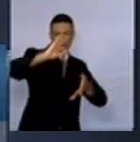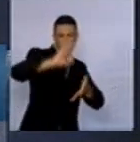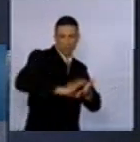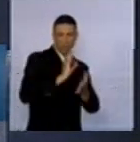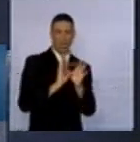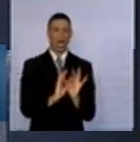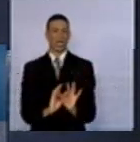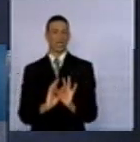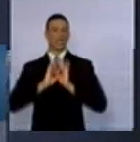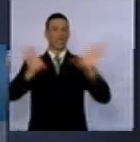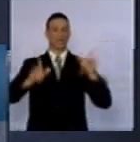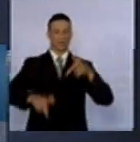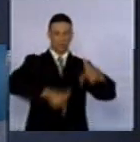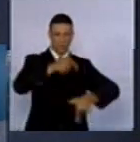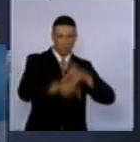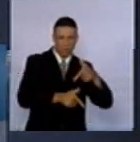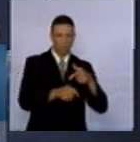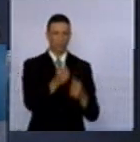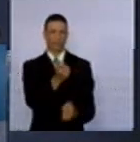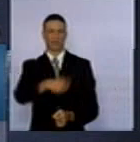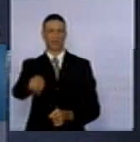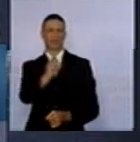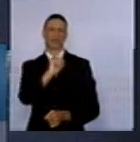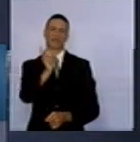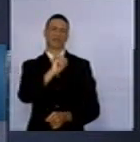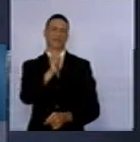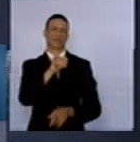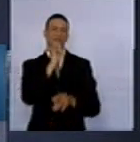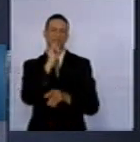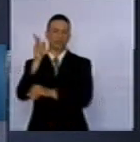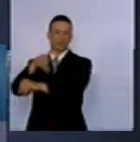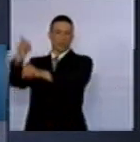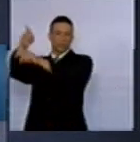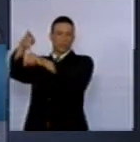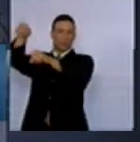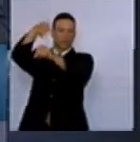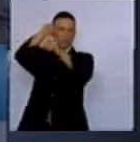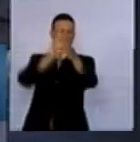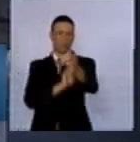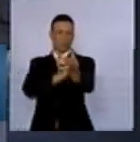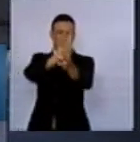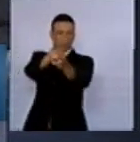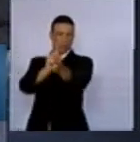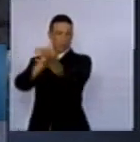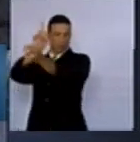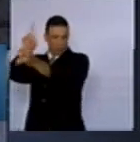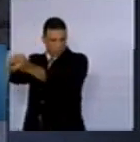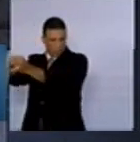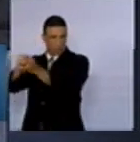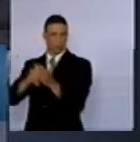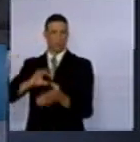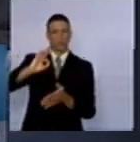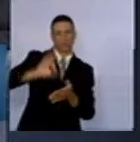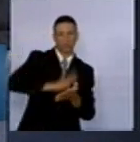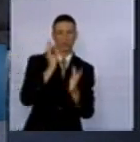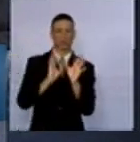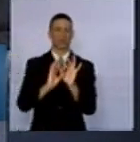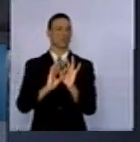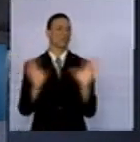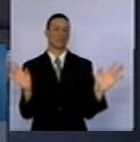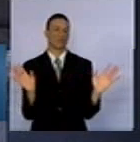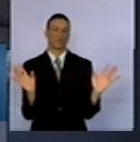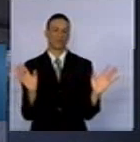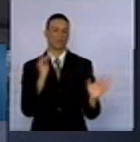nem haverá qualquer limitação a participação de Capital estrangeiro na composição societária desse provedor a internet se